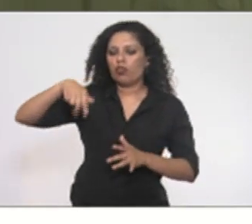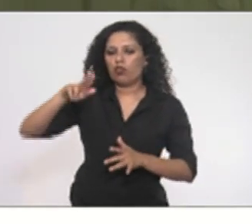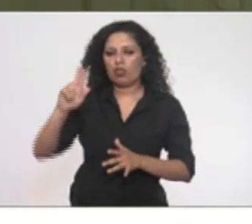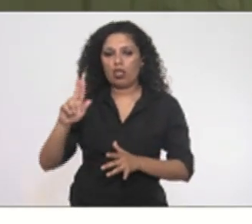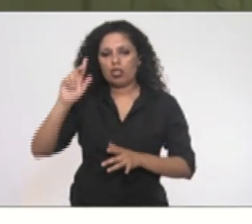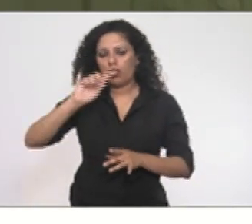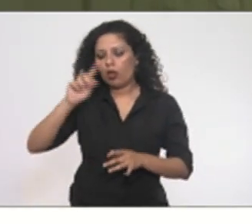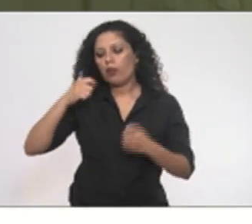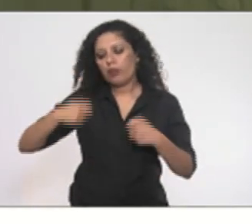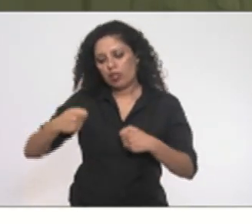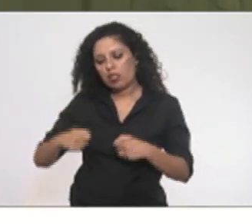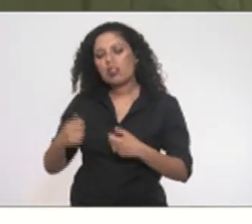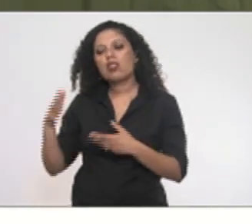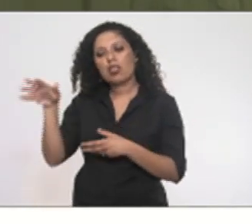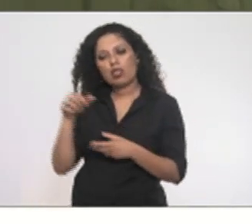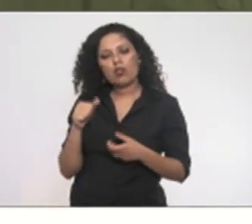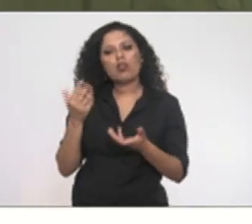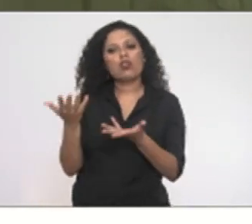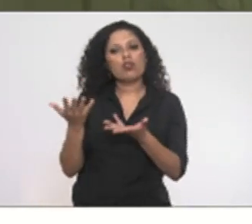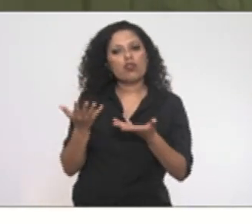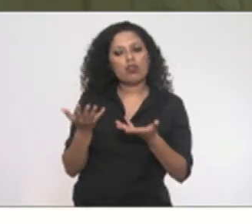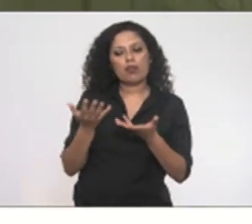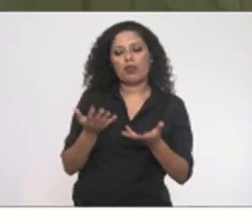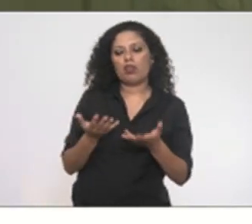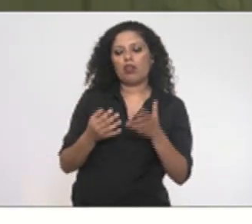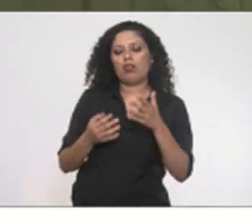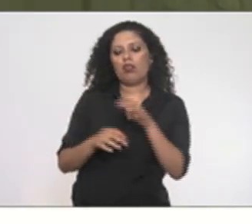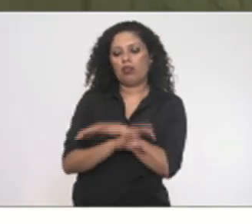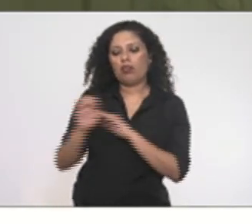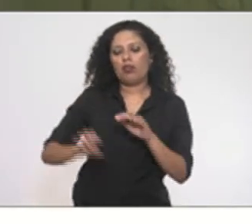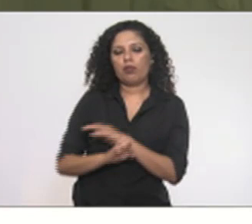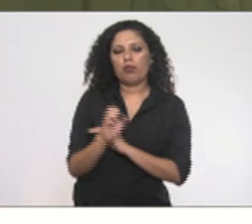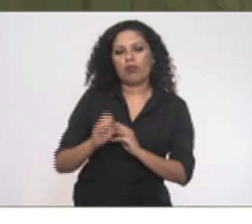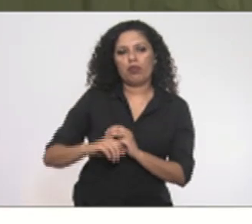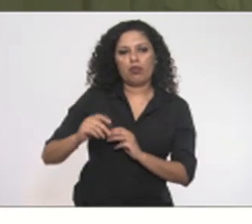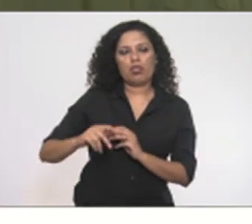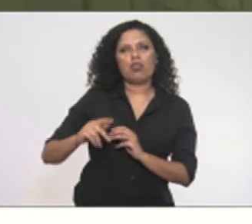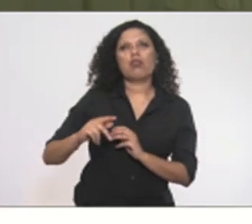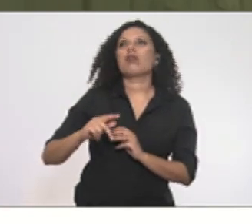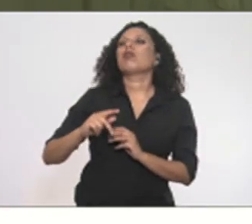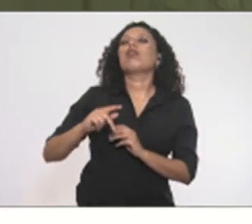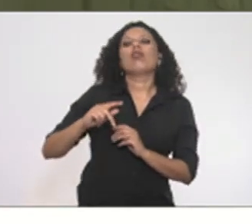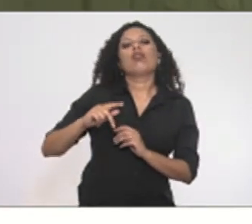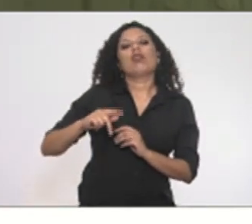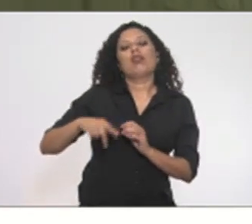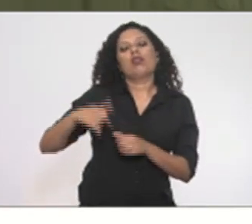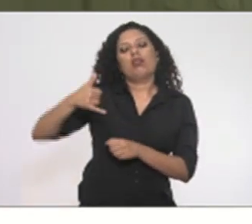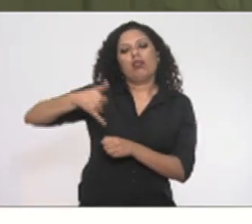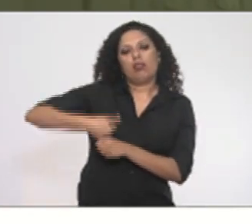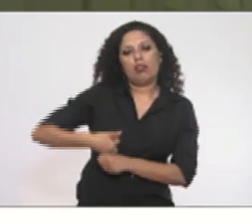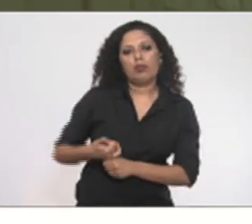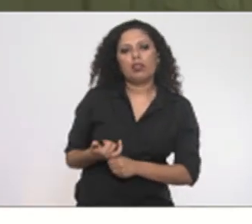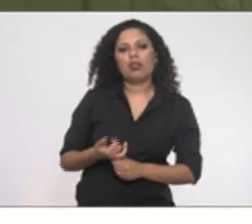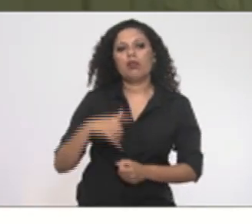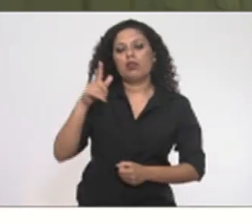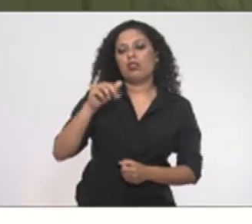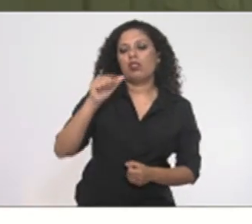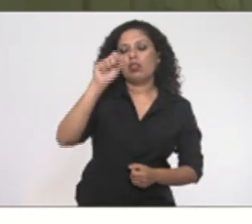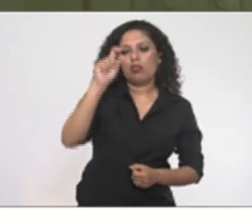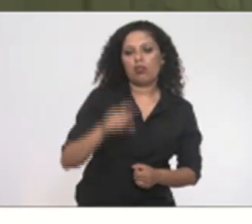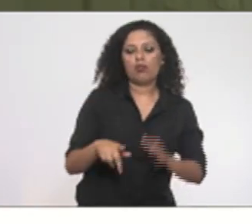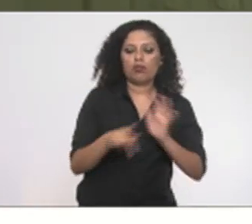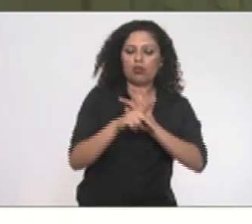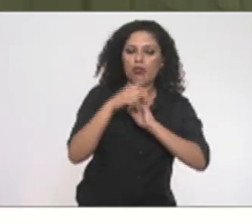Petrobras para processar o gás delas. É um gás que já passa, a Petrobras não pode dizer que não é especificação, não é compatível, porque é um gás que ela já compra e ela já passa.